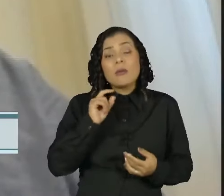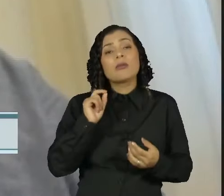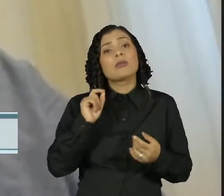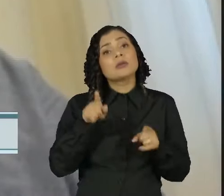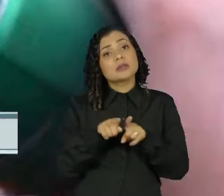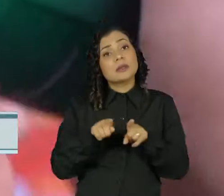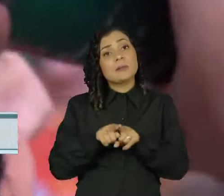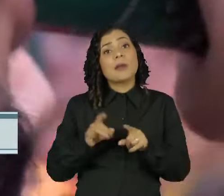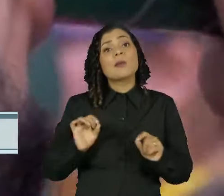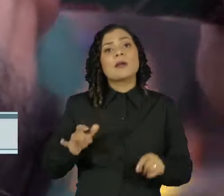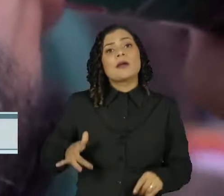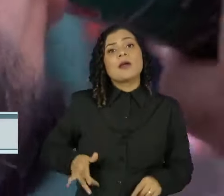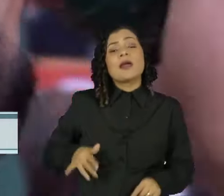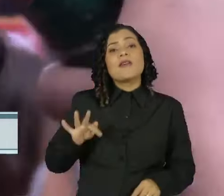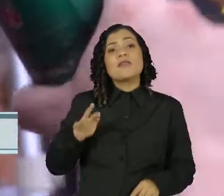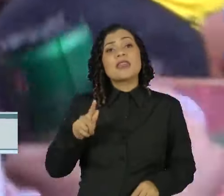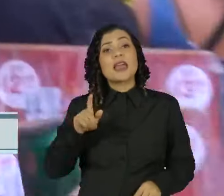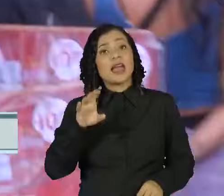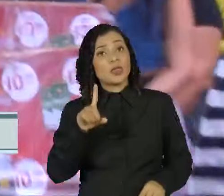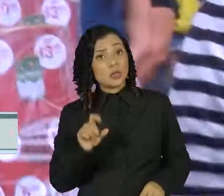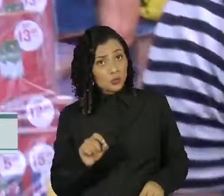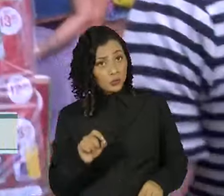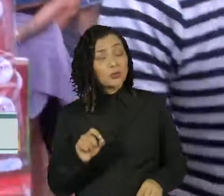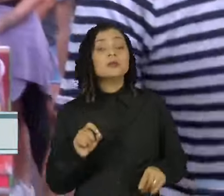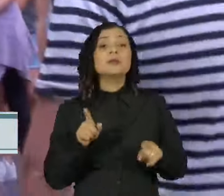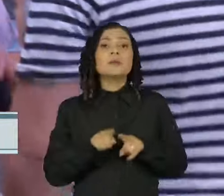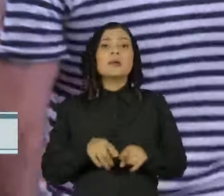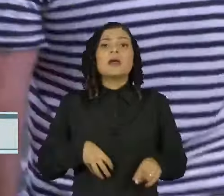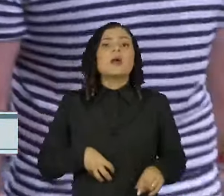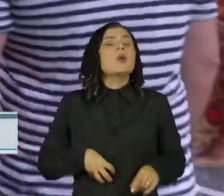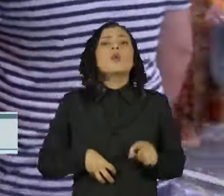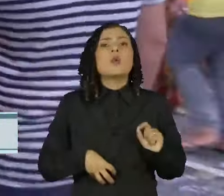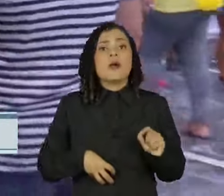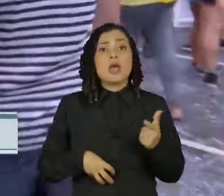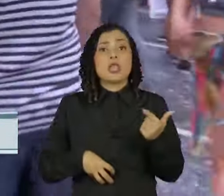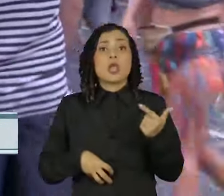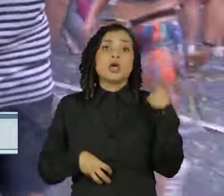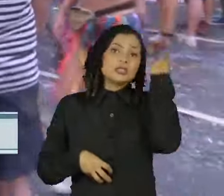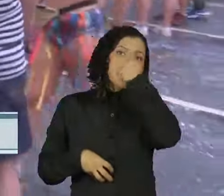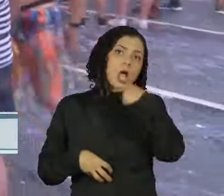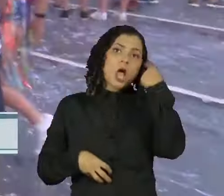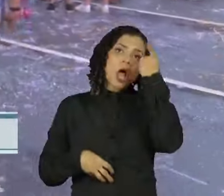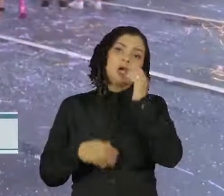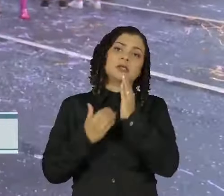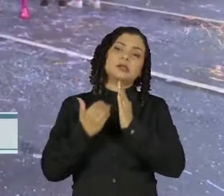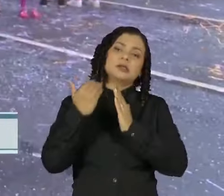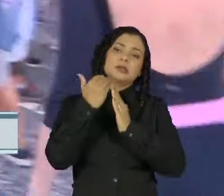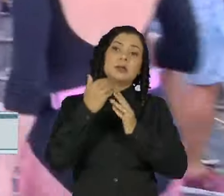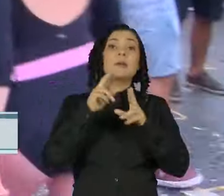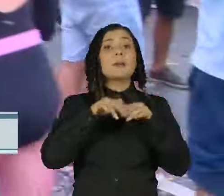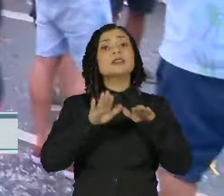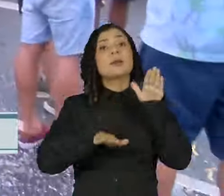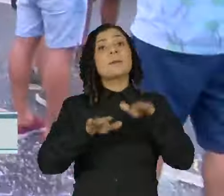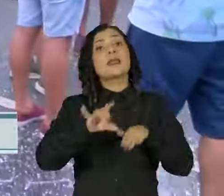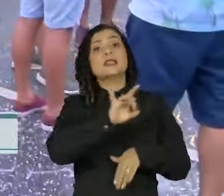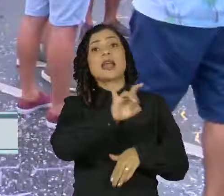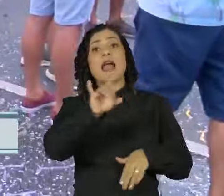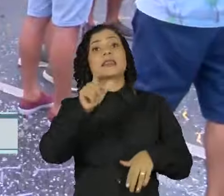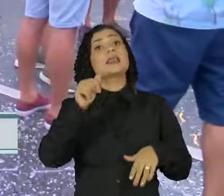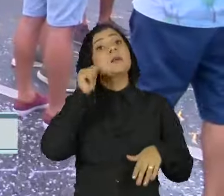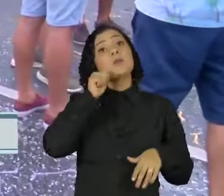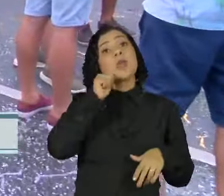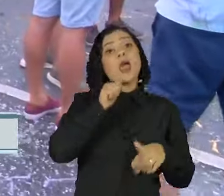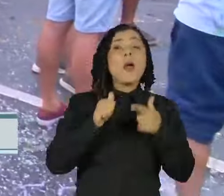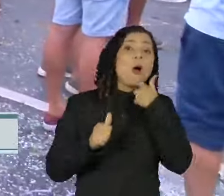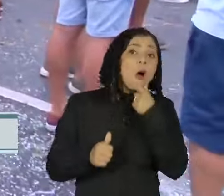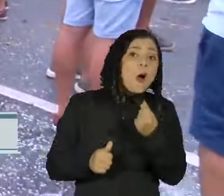metabolizado no fígado. A duração da ressaca é de, em média, 12 horas, mas varia de acordo com peso, sexo e metabolismo da pessoa